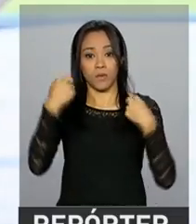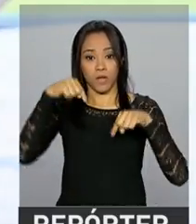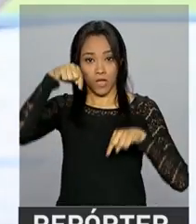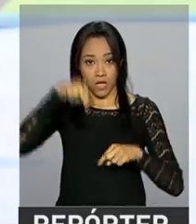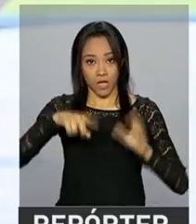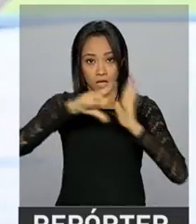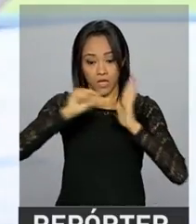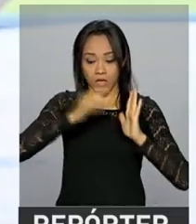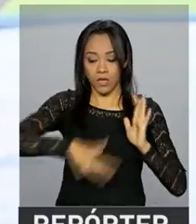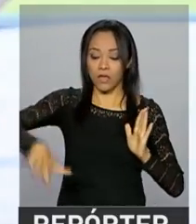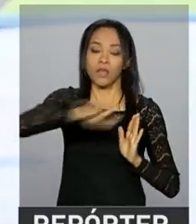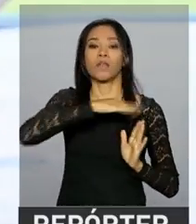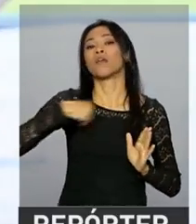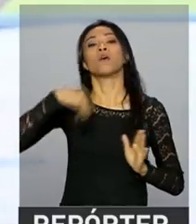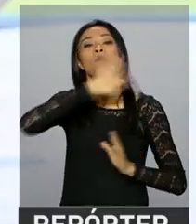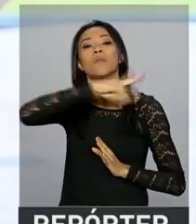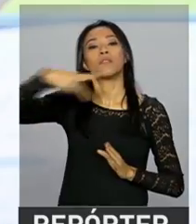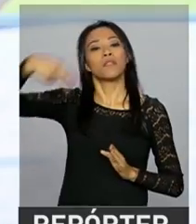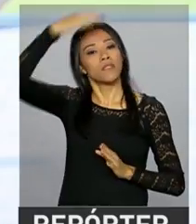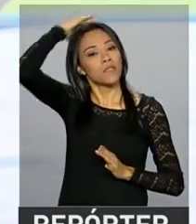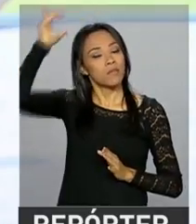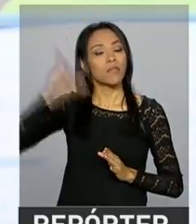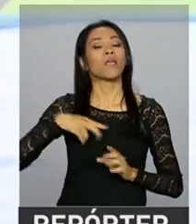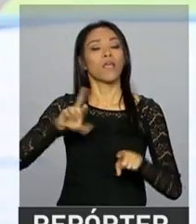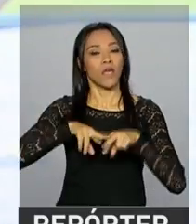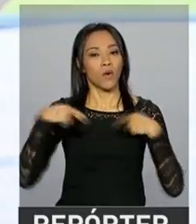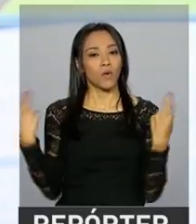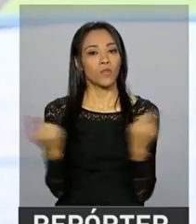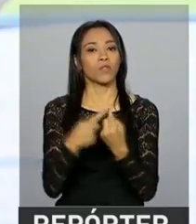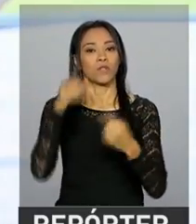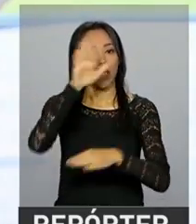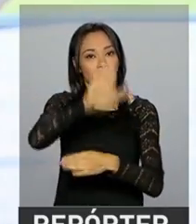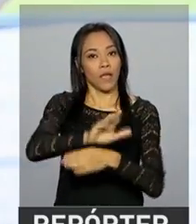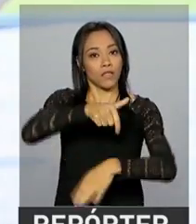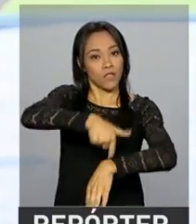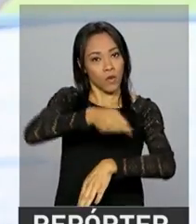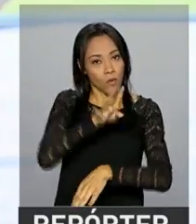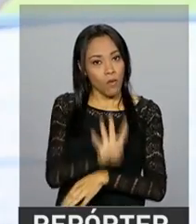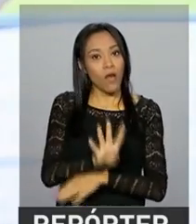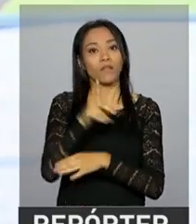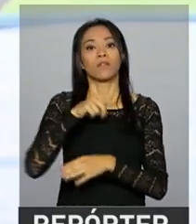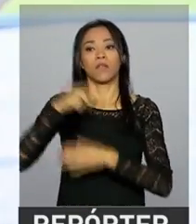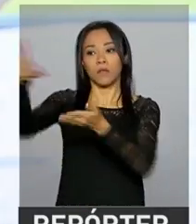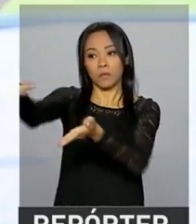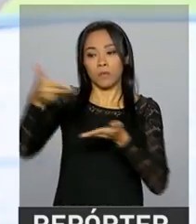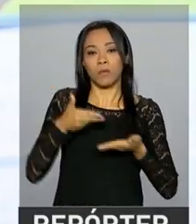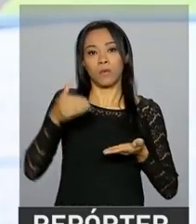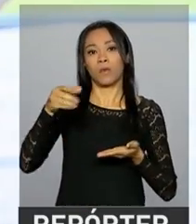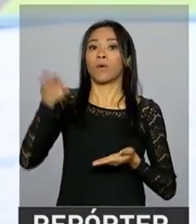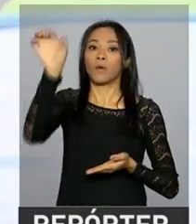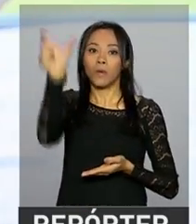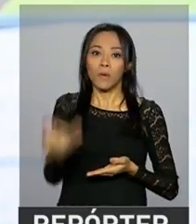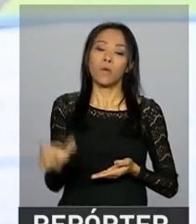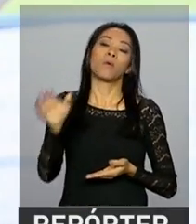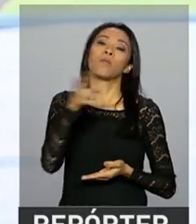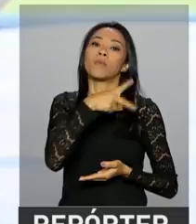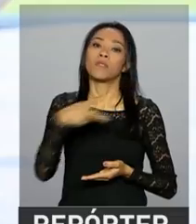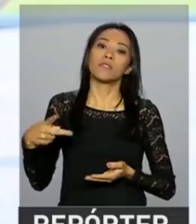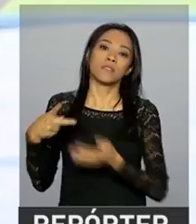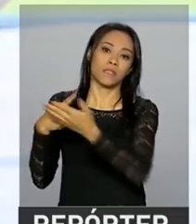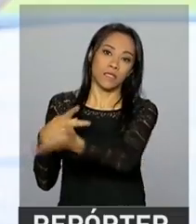michel temer tem reuniões previstas para a tarde às 4 horas ele recebe o presidente da confederação nacional dos municípios paulo